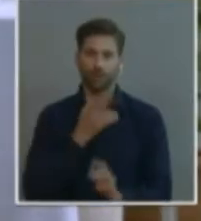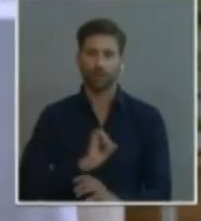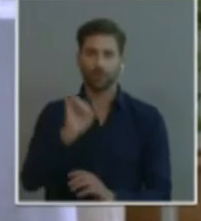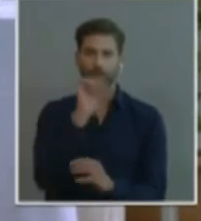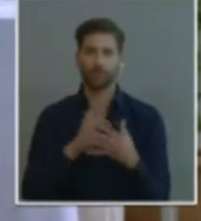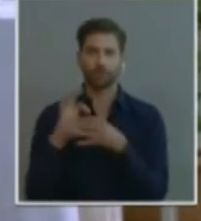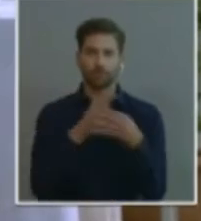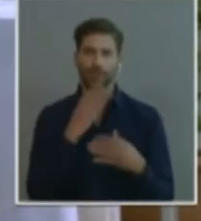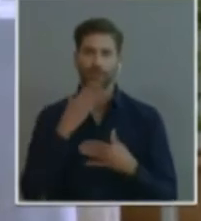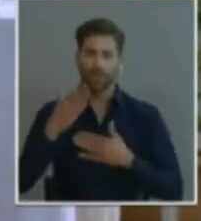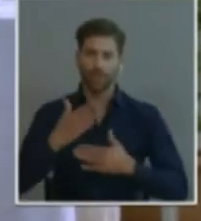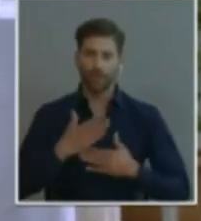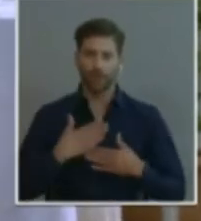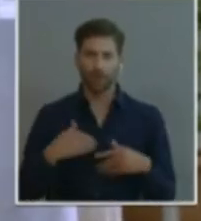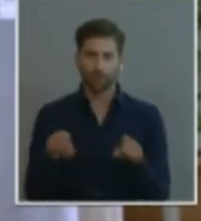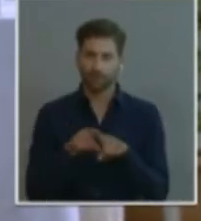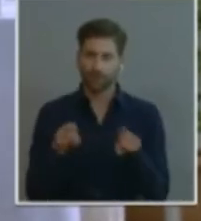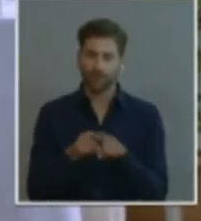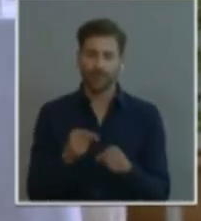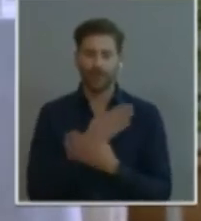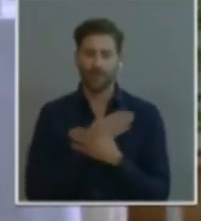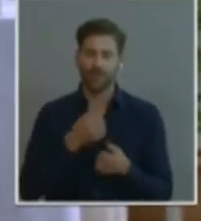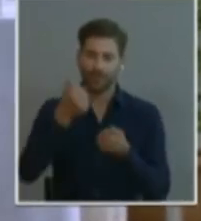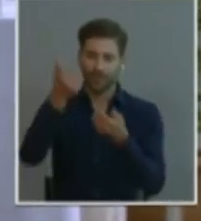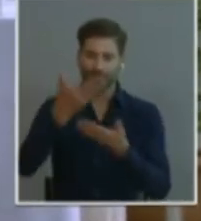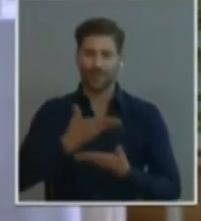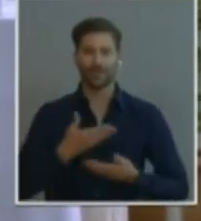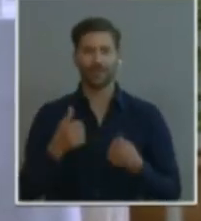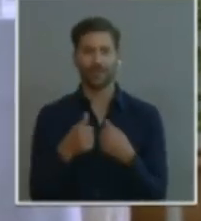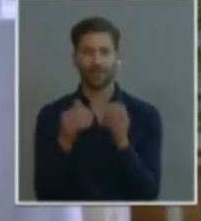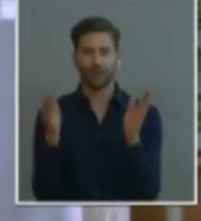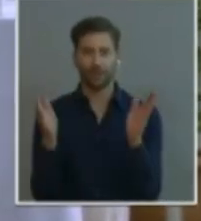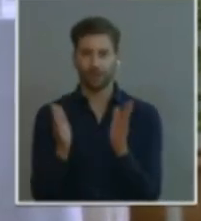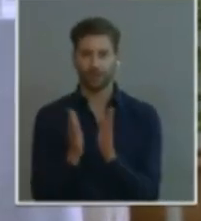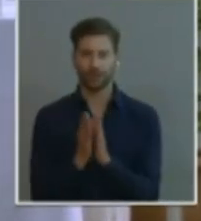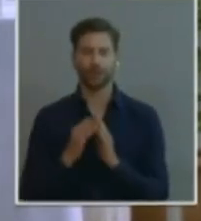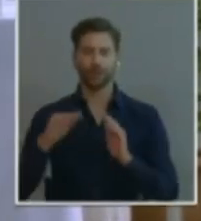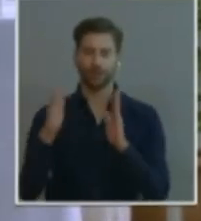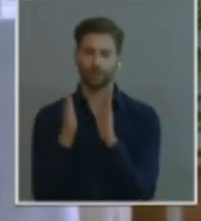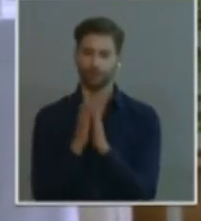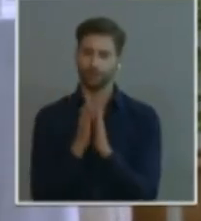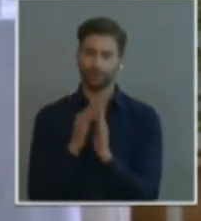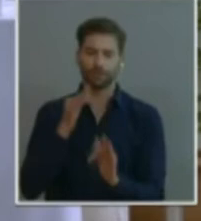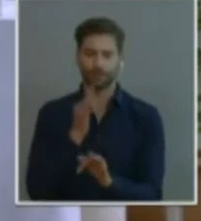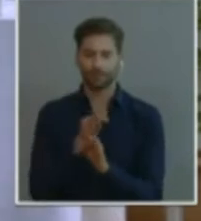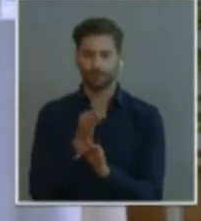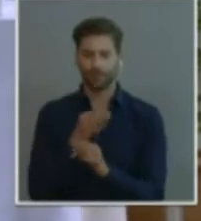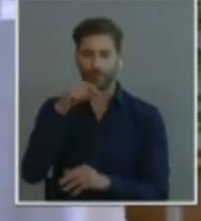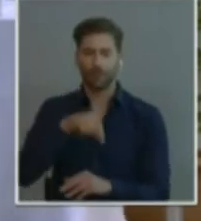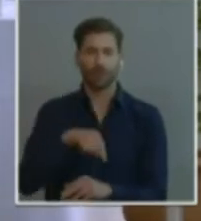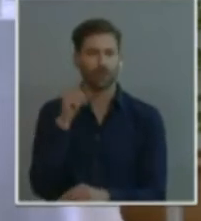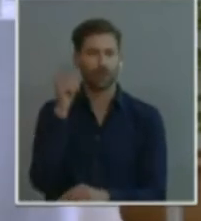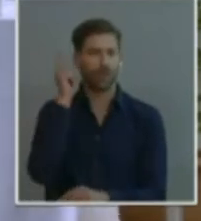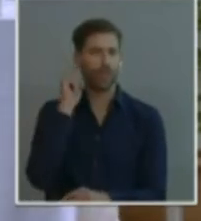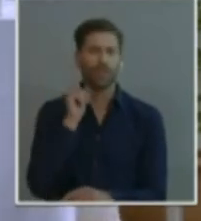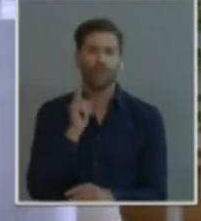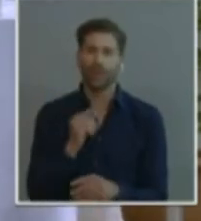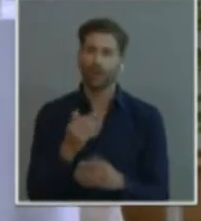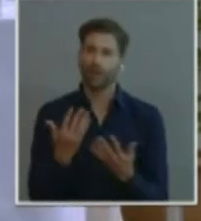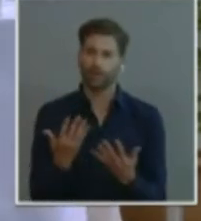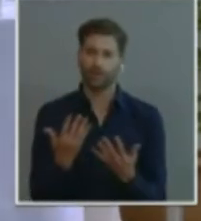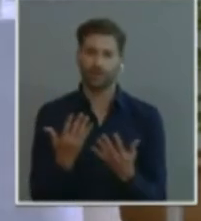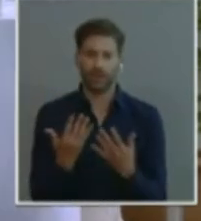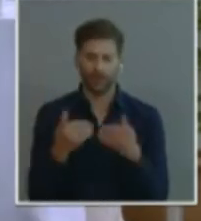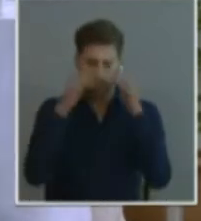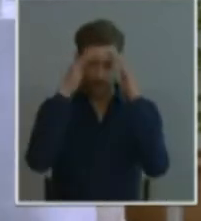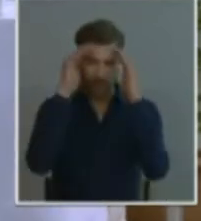Cristo. Irmãos e amigos, bem-vindos todos vós à nossa celebração neste dia da solenidade da